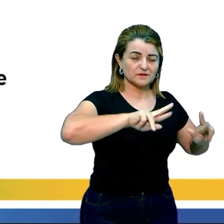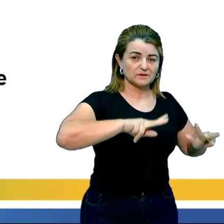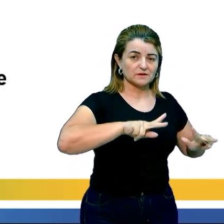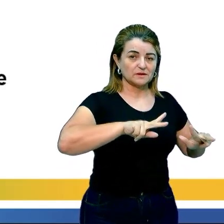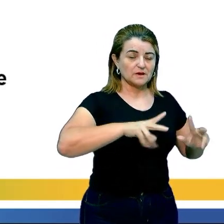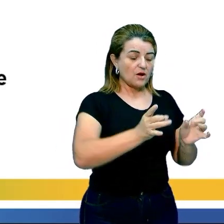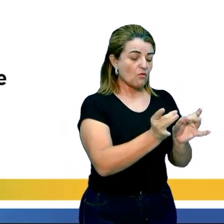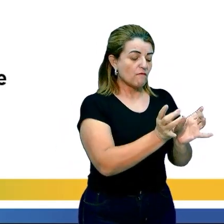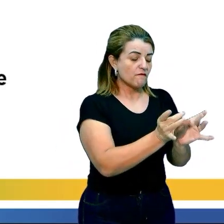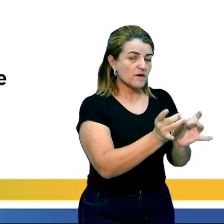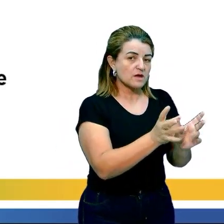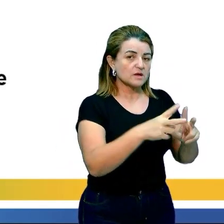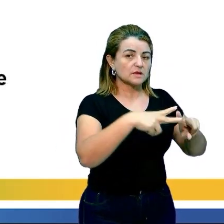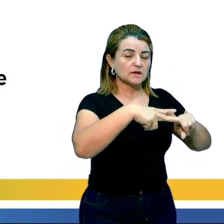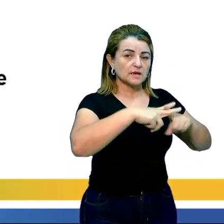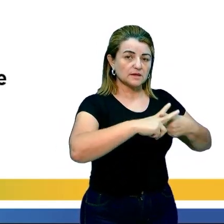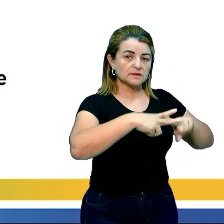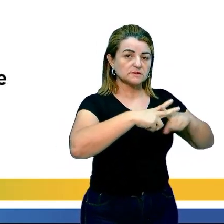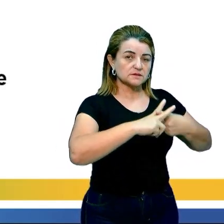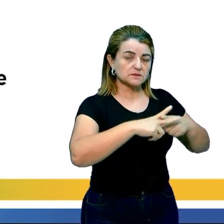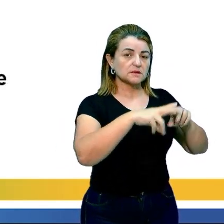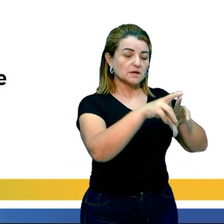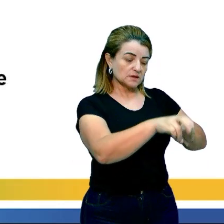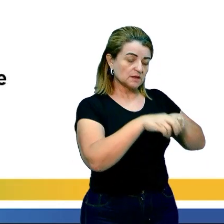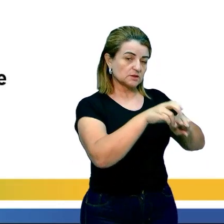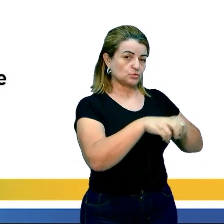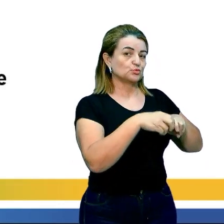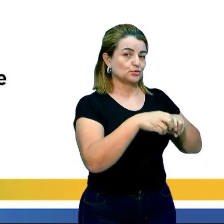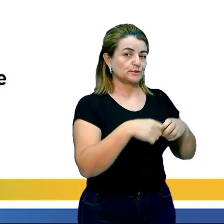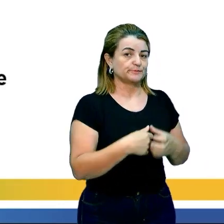comércio artesanato e Agricultura